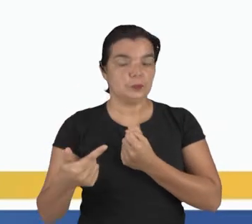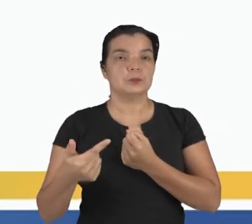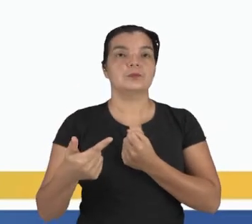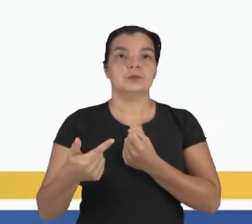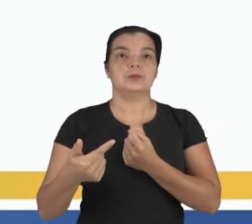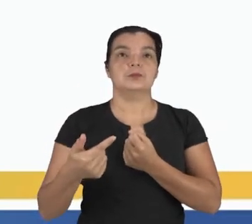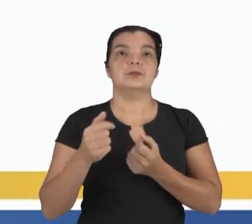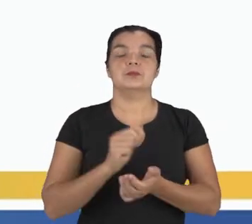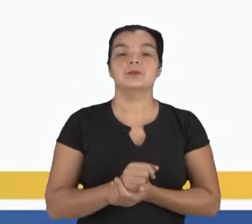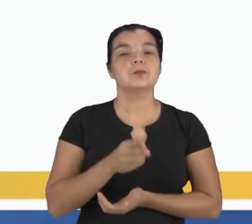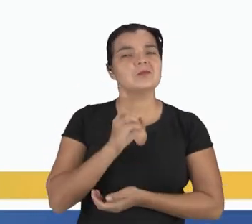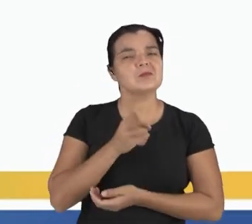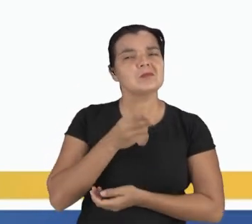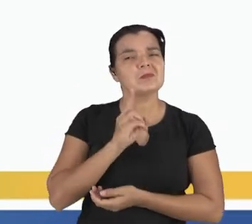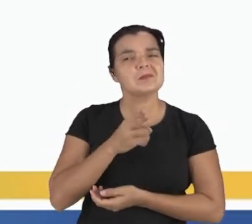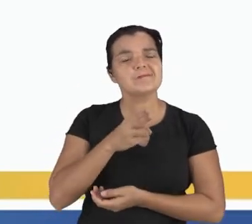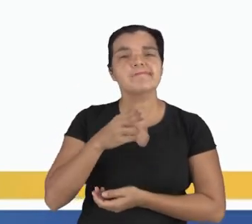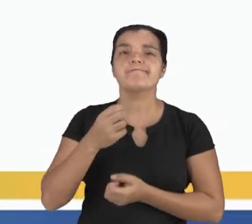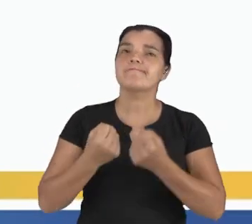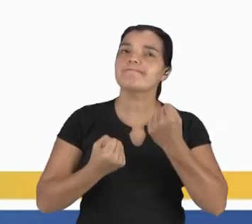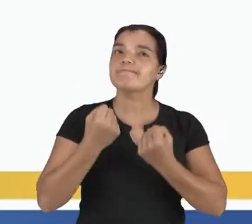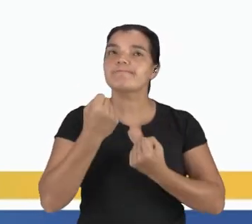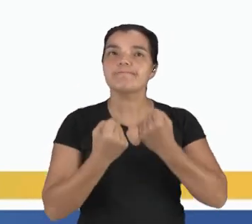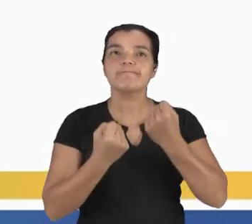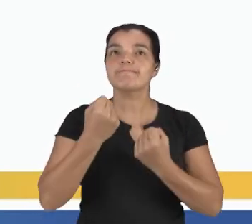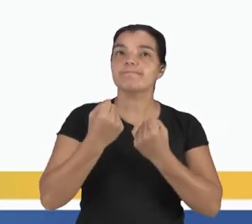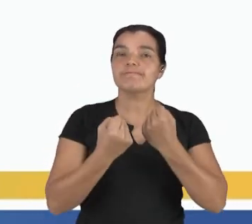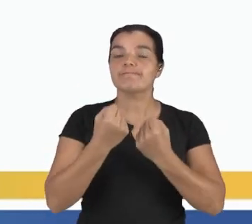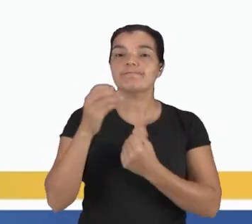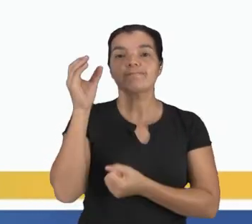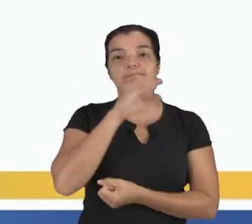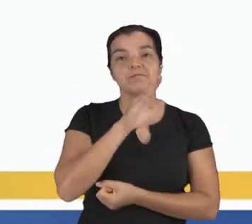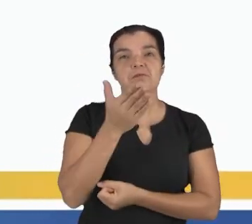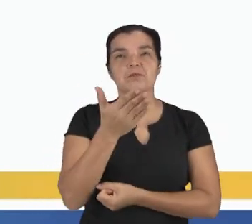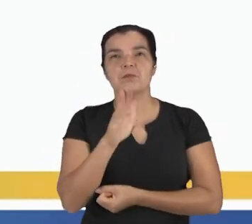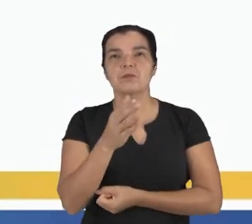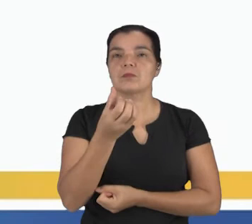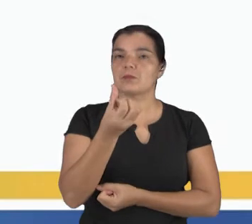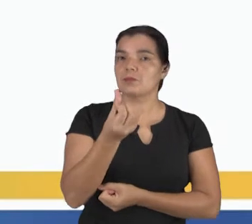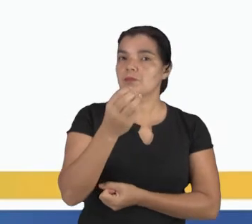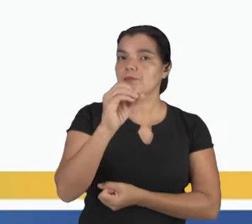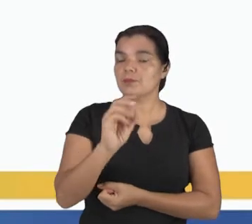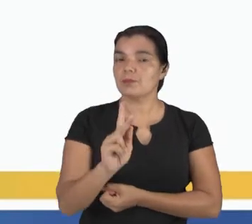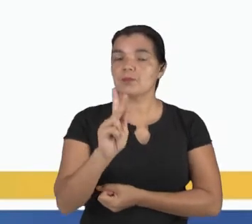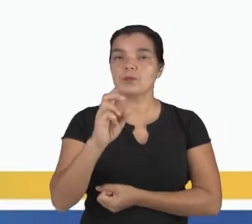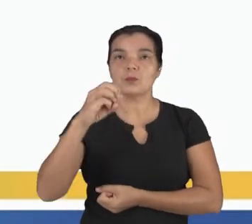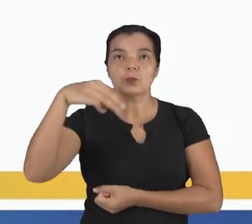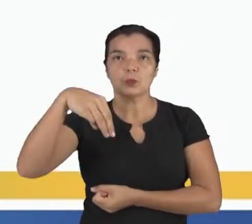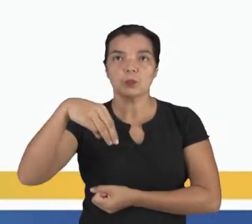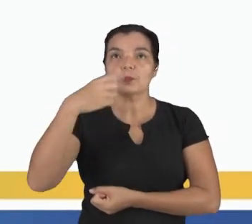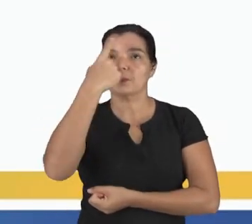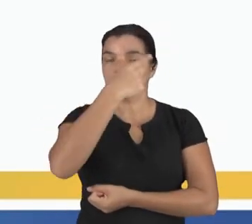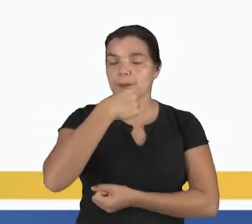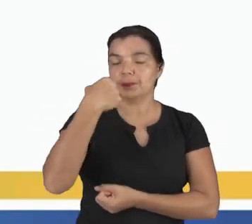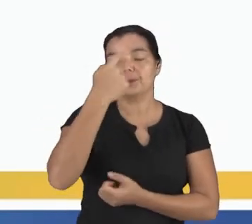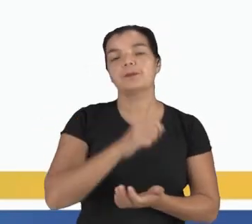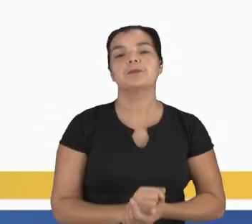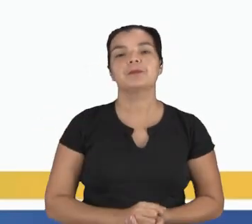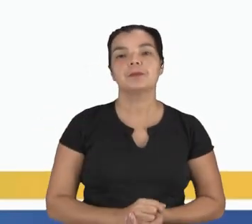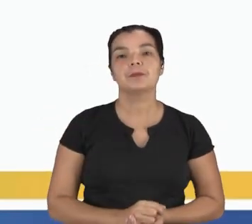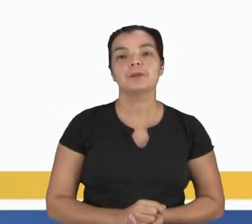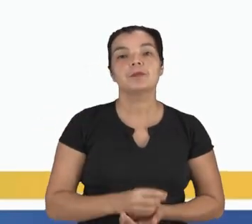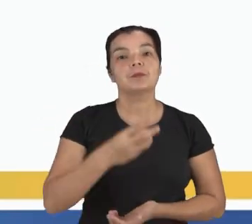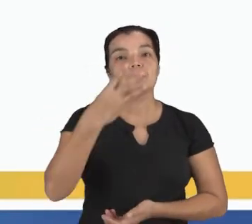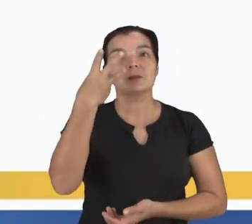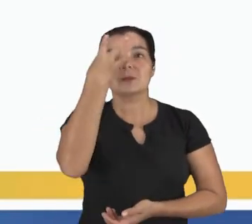automóveis fez o mesmo percurso a uma velocidade média de 60 km por hora